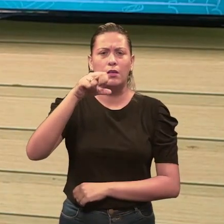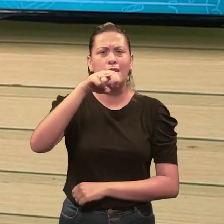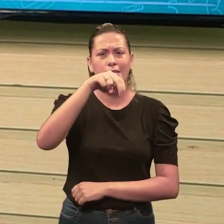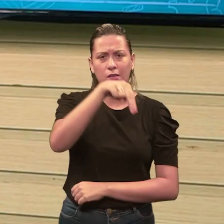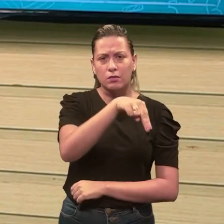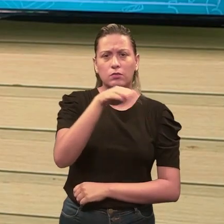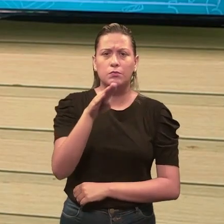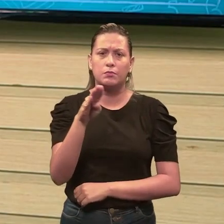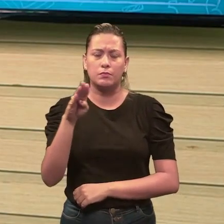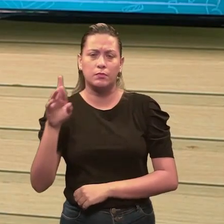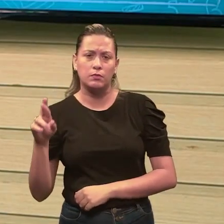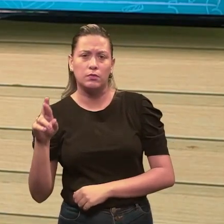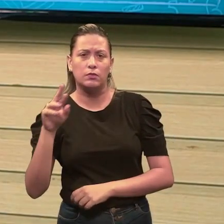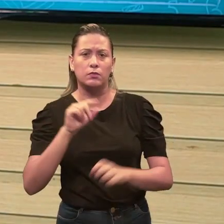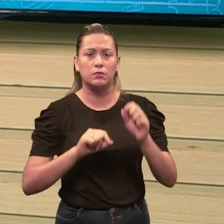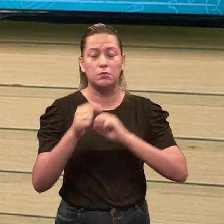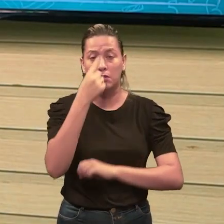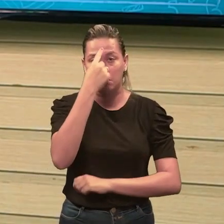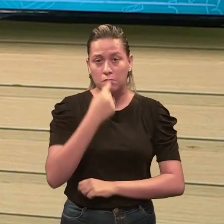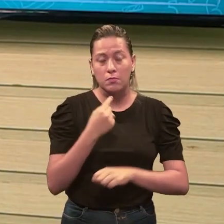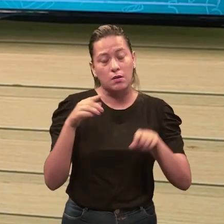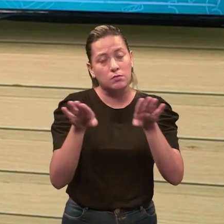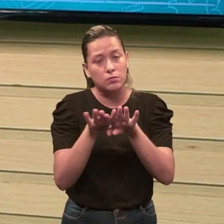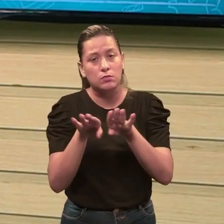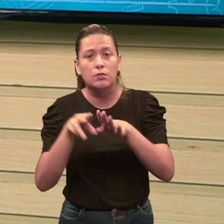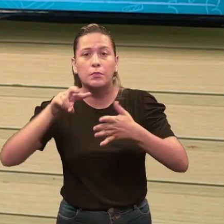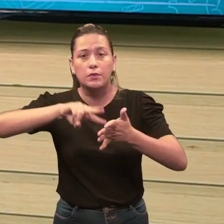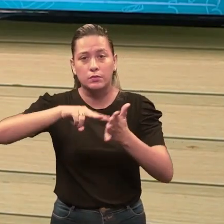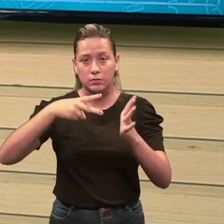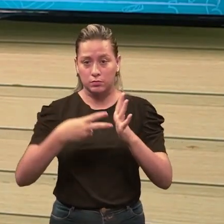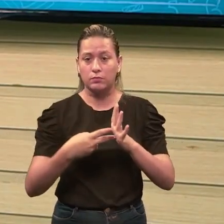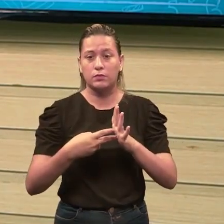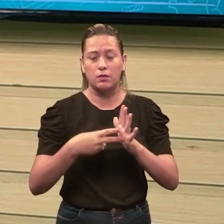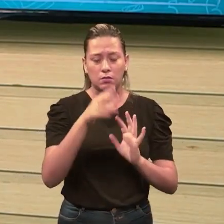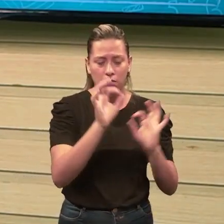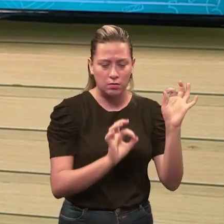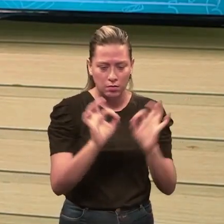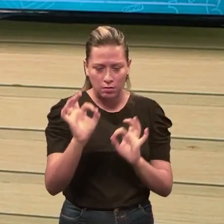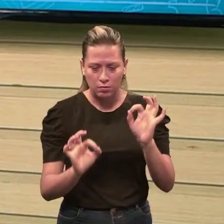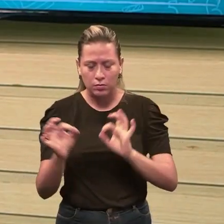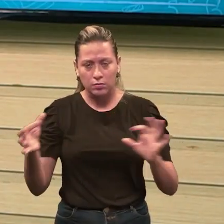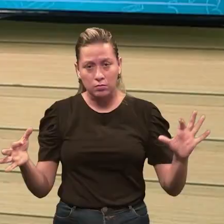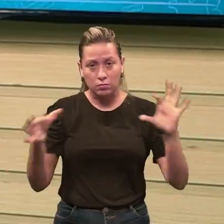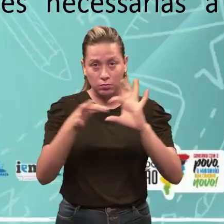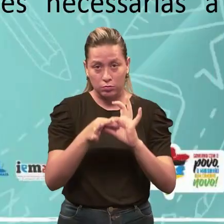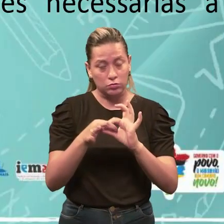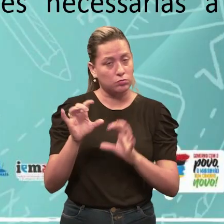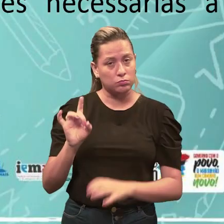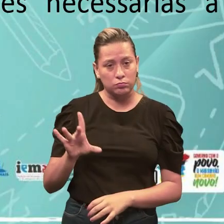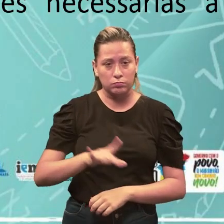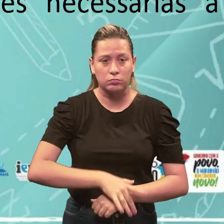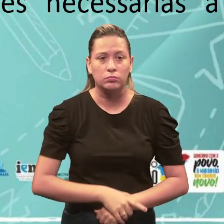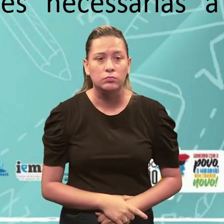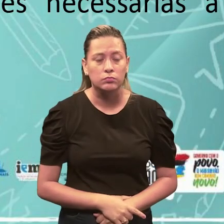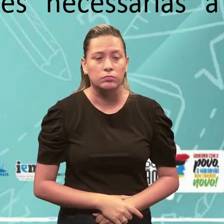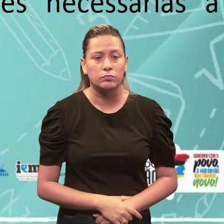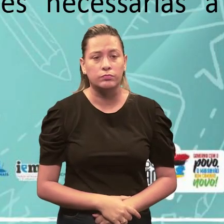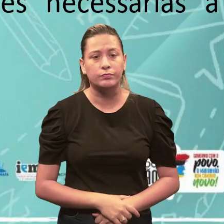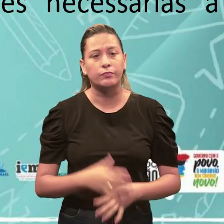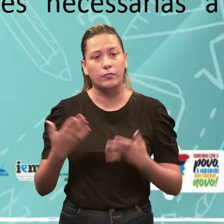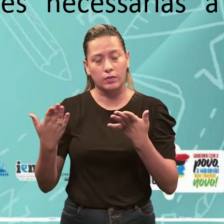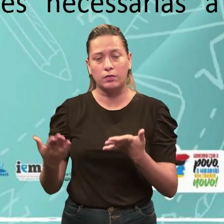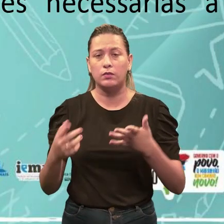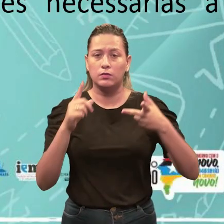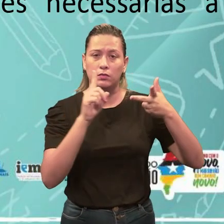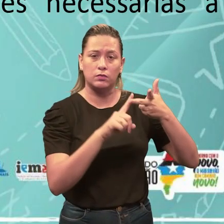têm a figura e o que teoricamente significa. E aí na montagem é só uni-las. O esquema